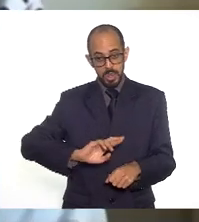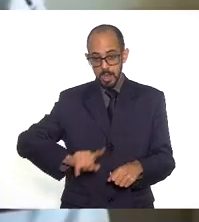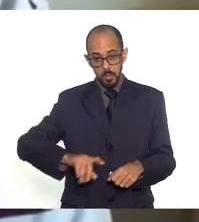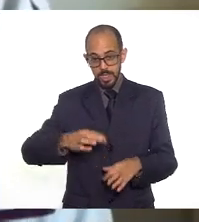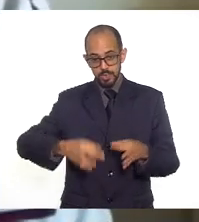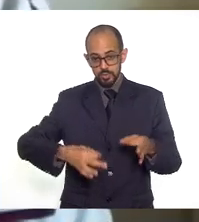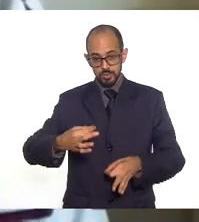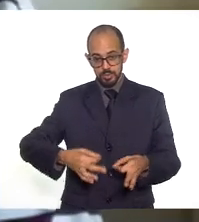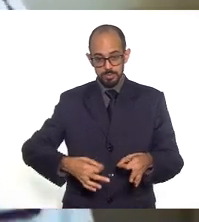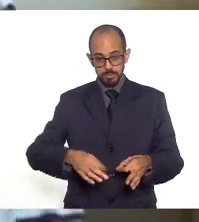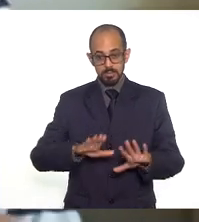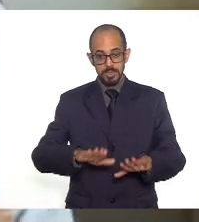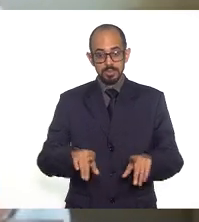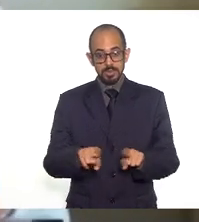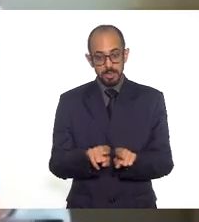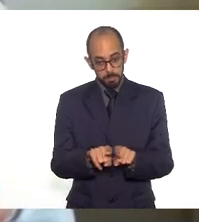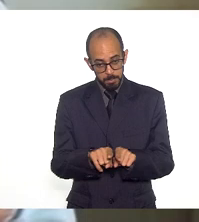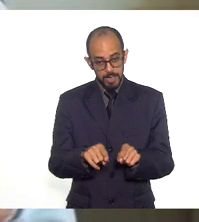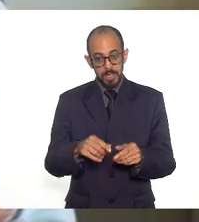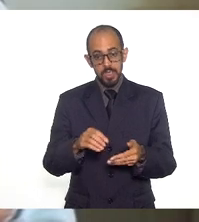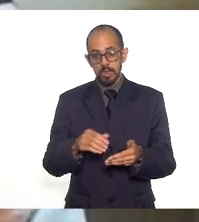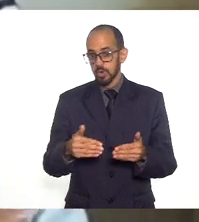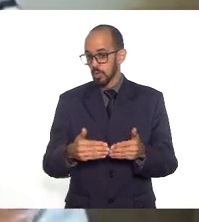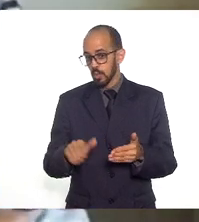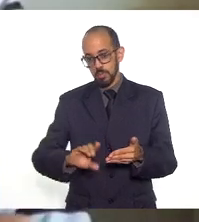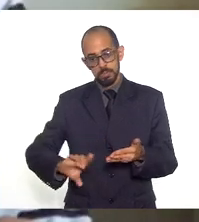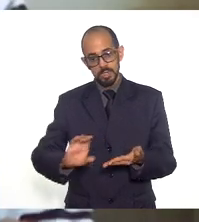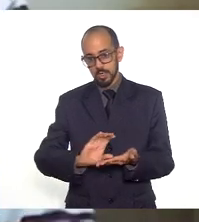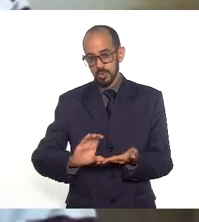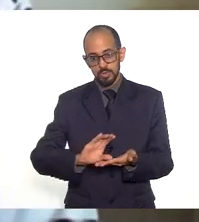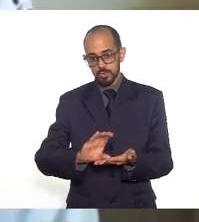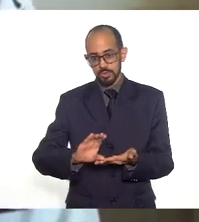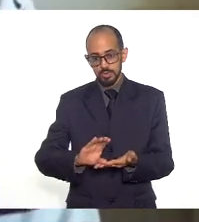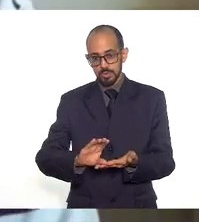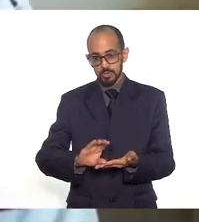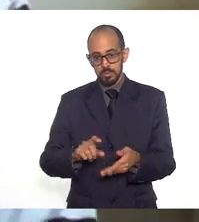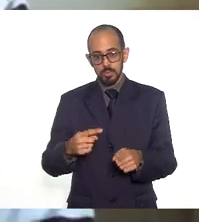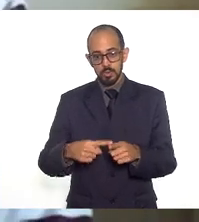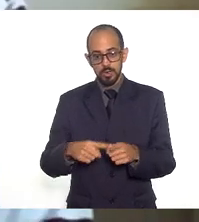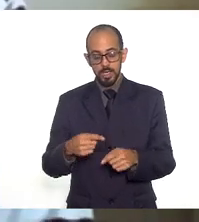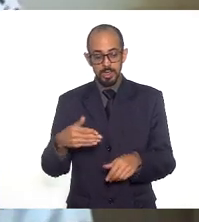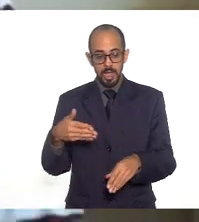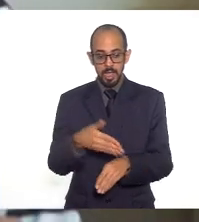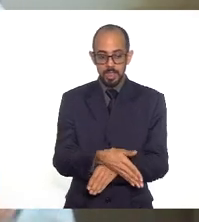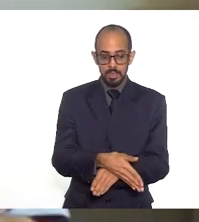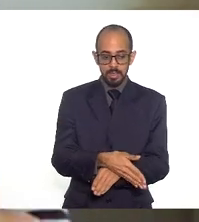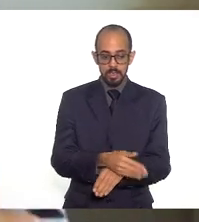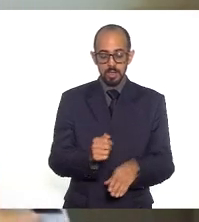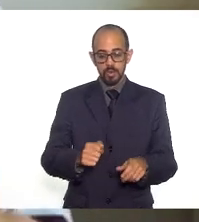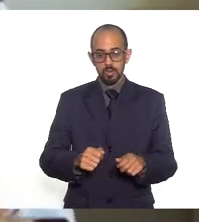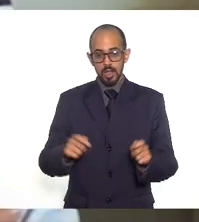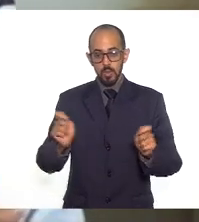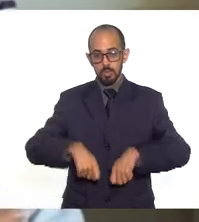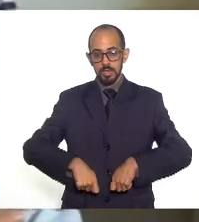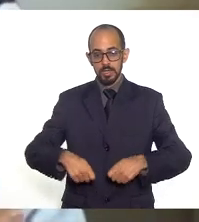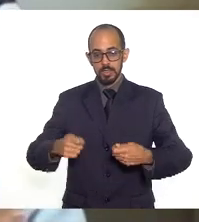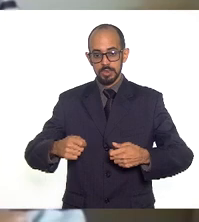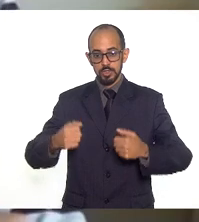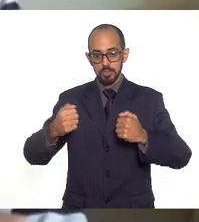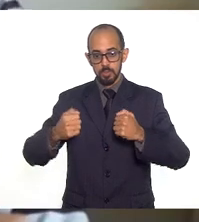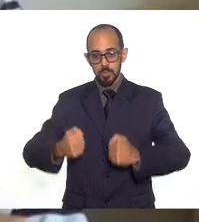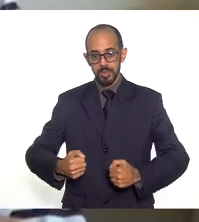ele é inconstitucional, porque invasiu competência de poderes. PDL é para tratar só